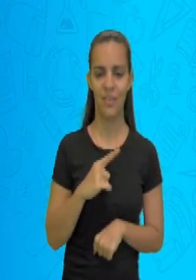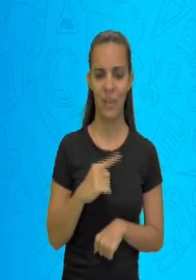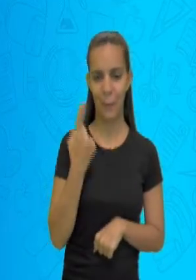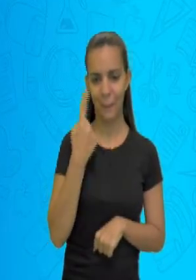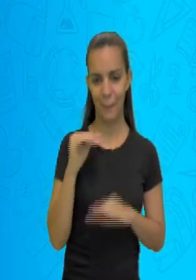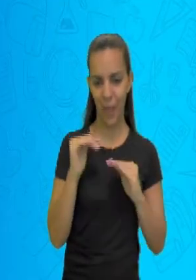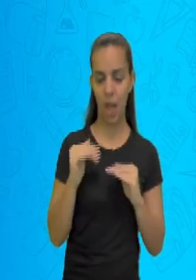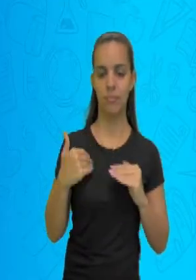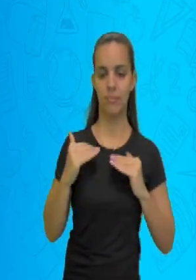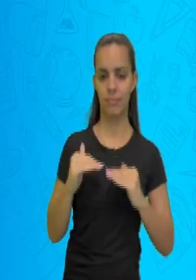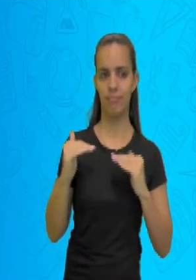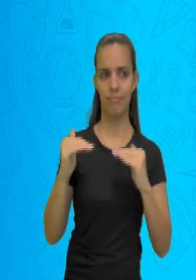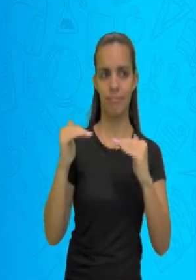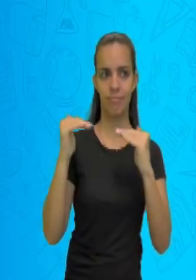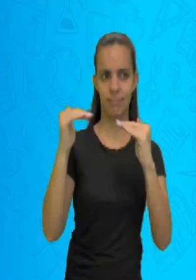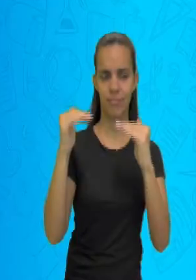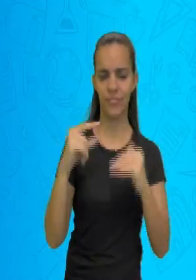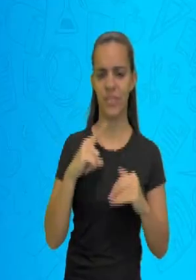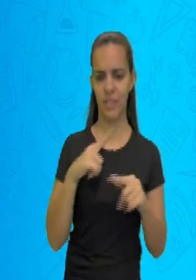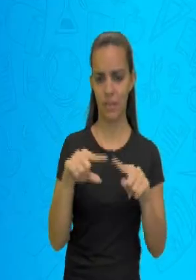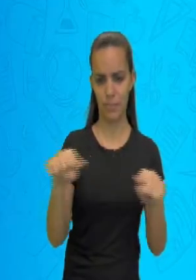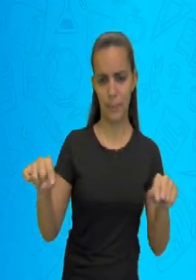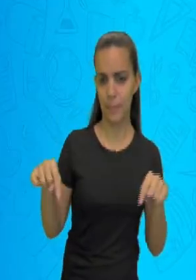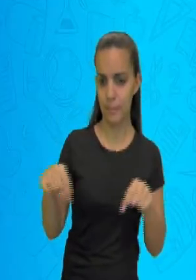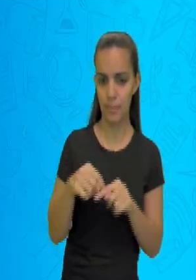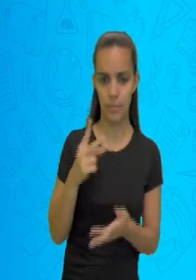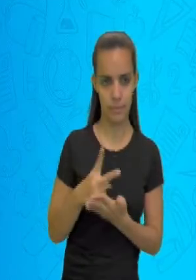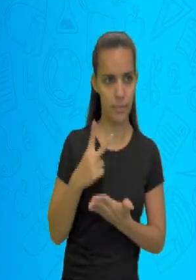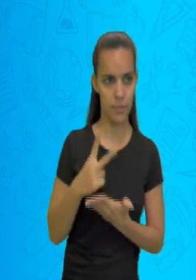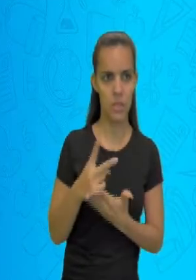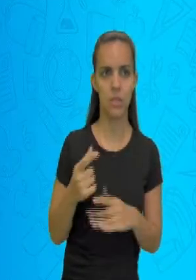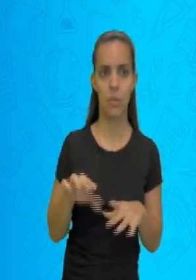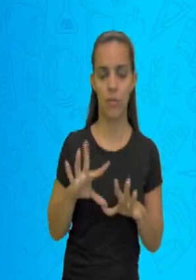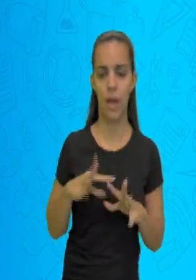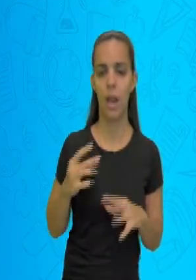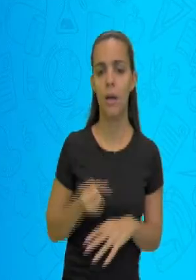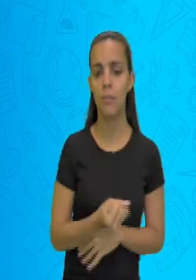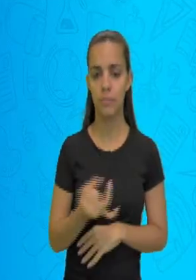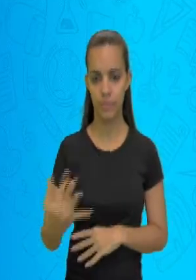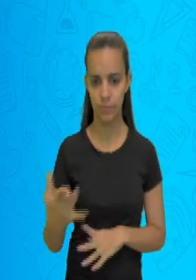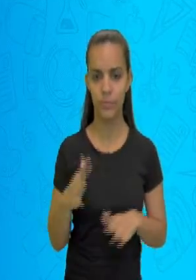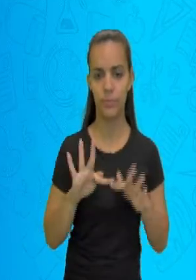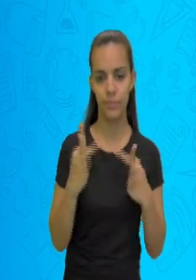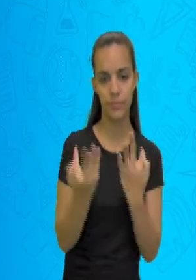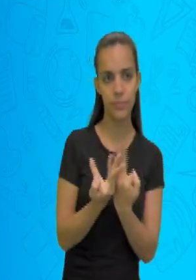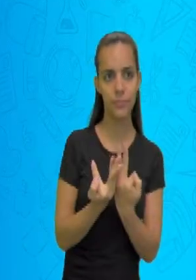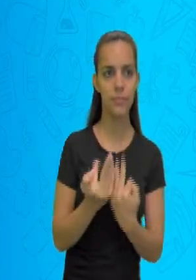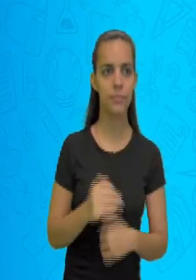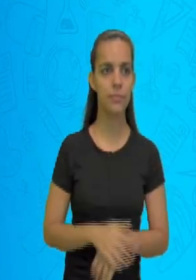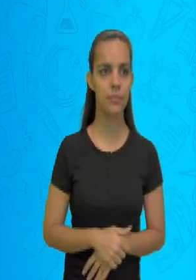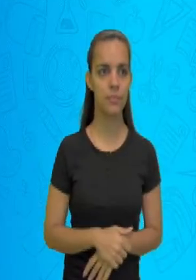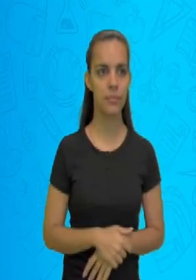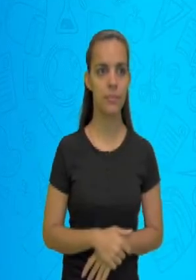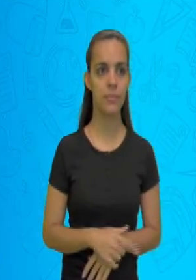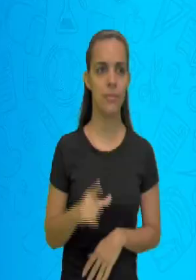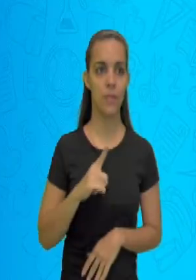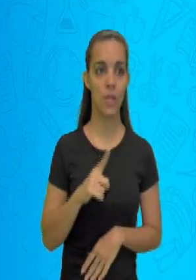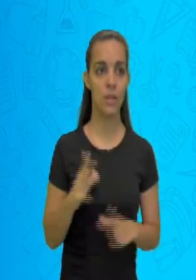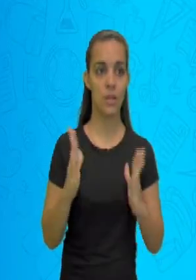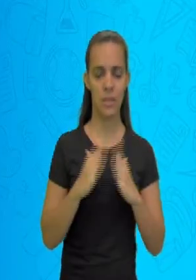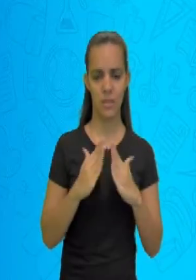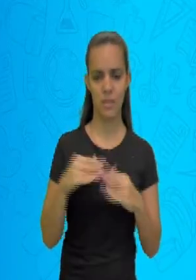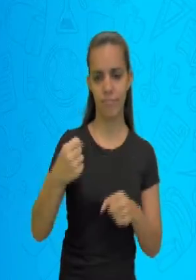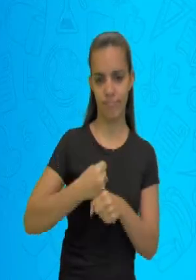são todas naquele mesmo espaço, então multifamiliar, várias famílias. Então nós temos as casas